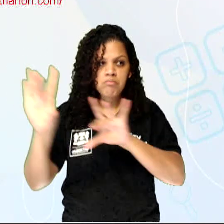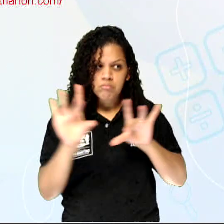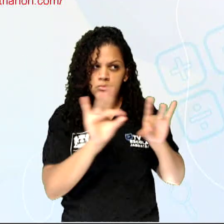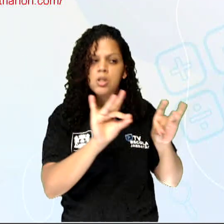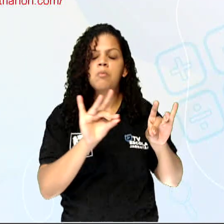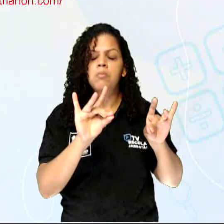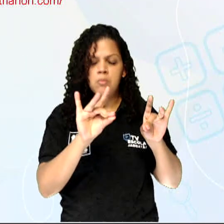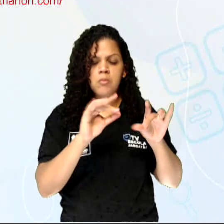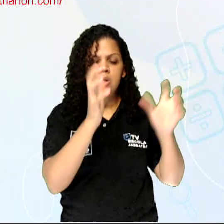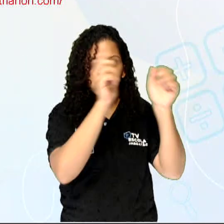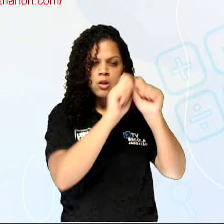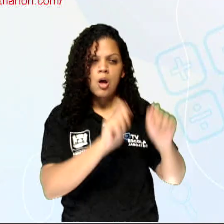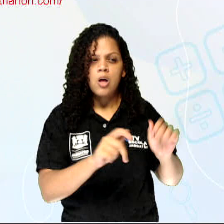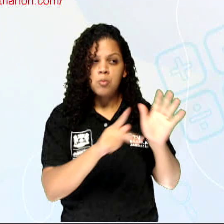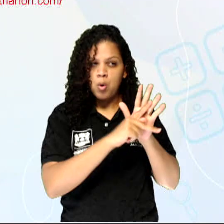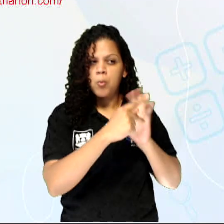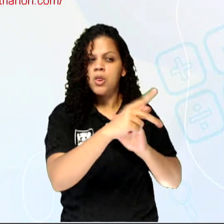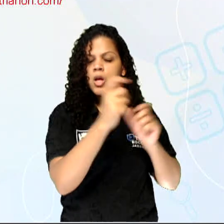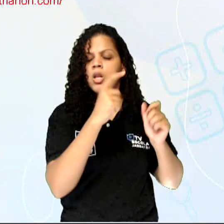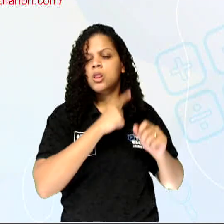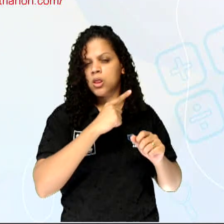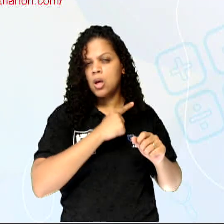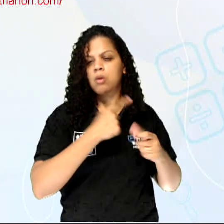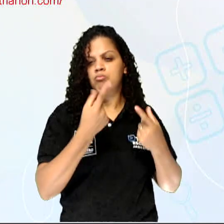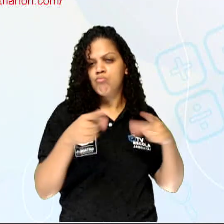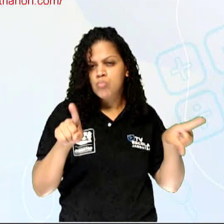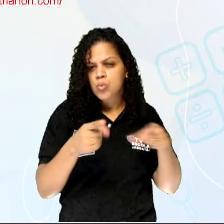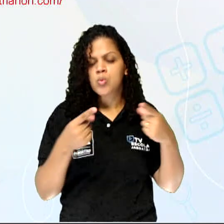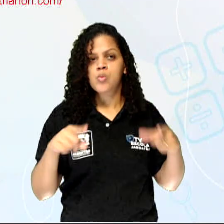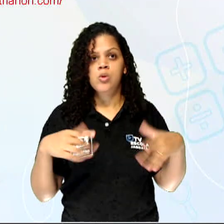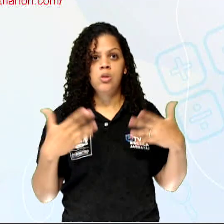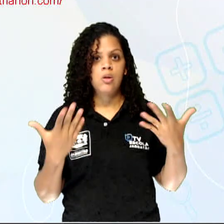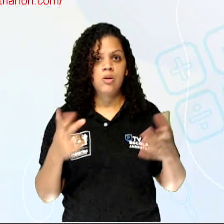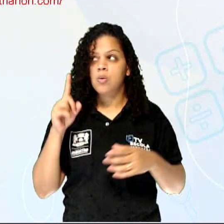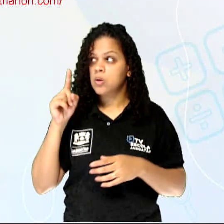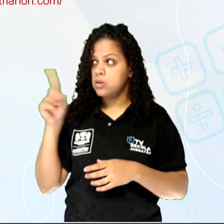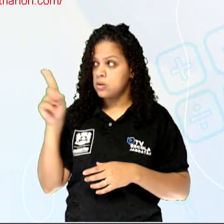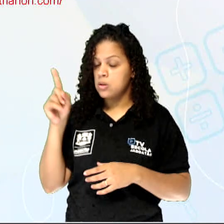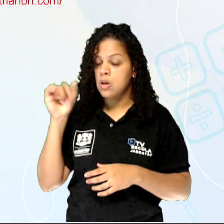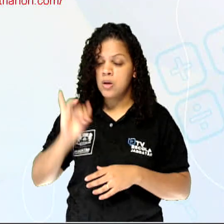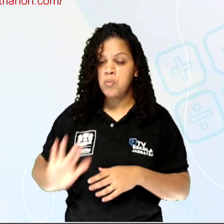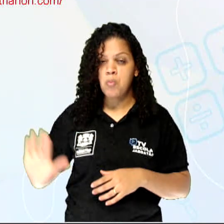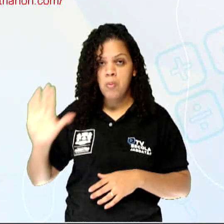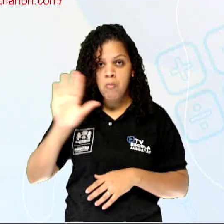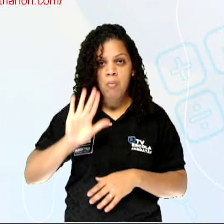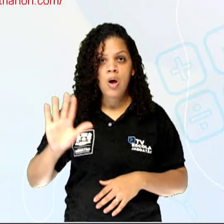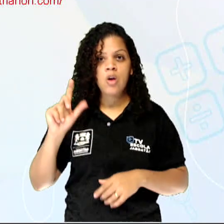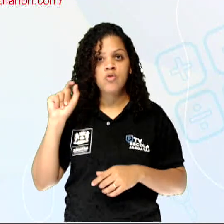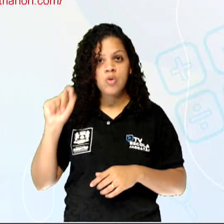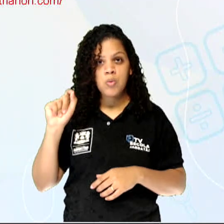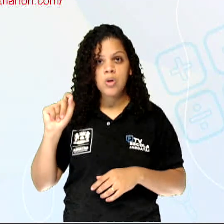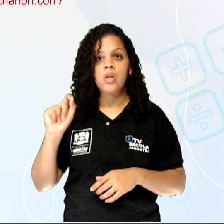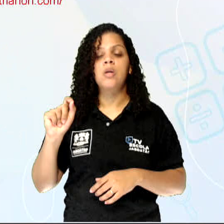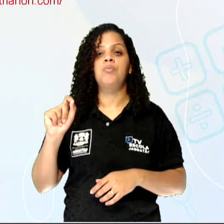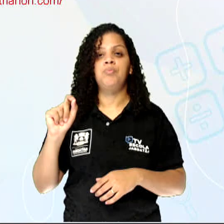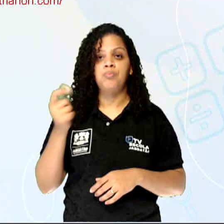Então, principalmente essa imagem que vocês estão vendo é de outra obra dele, né?